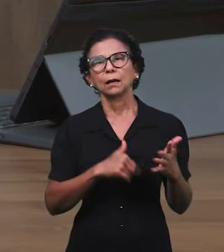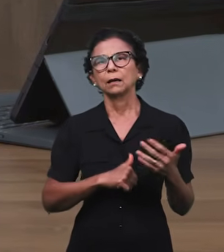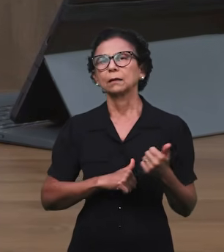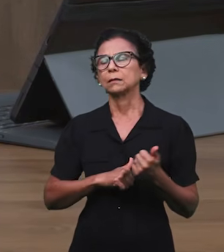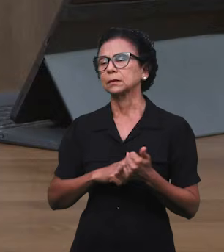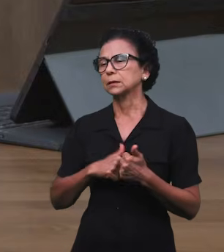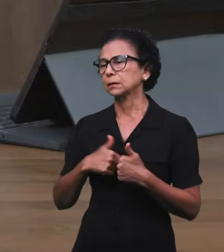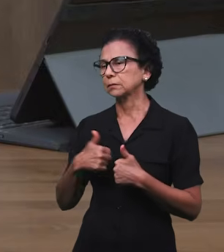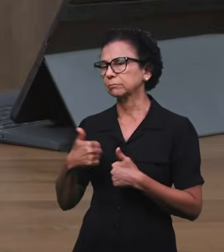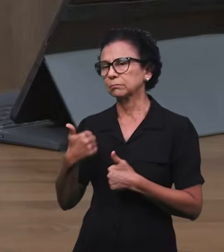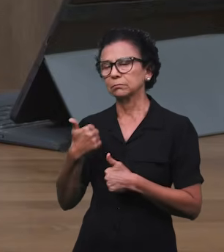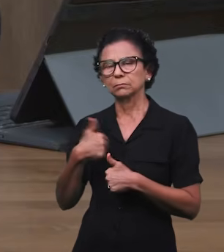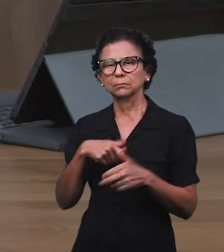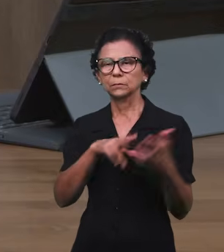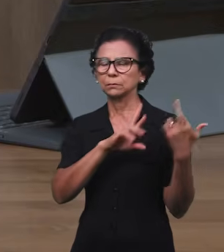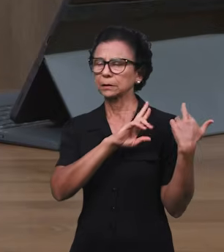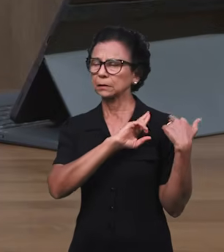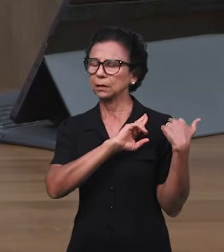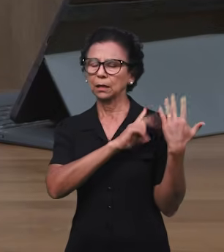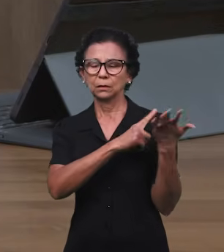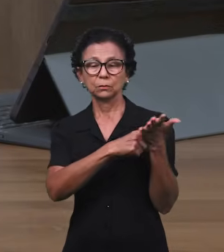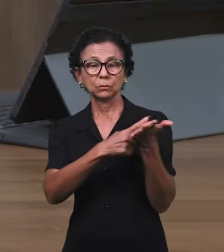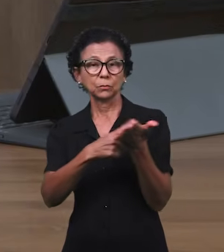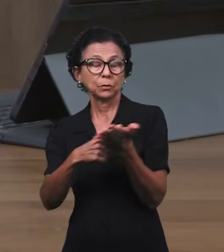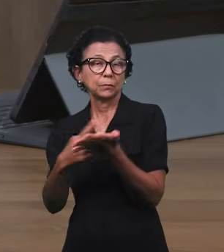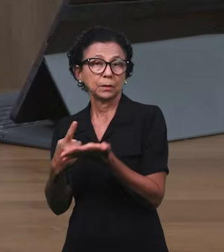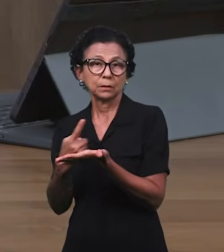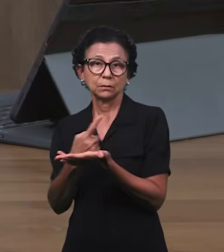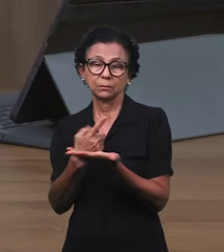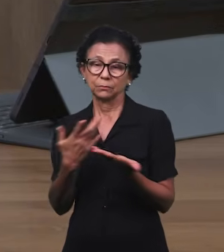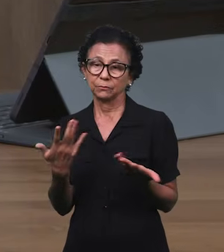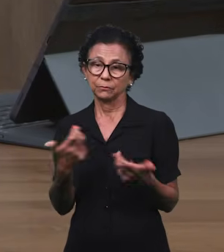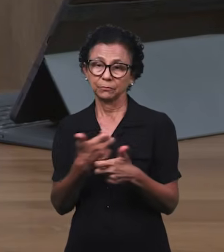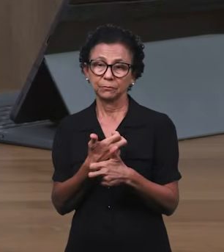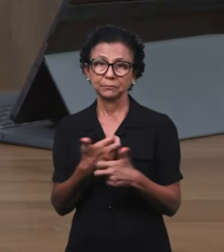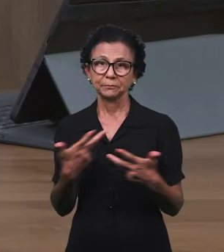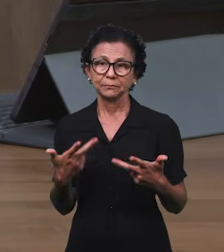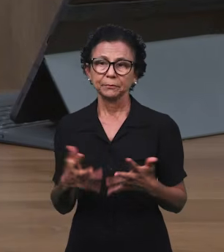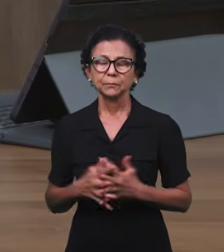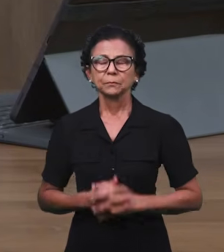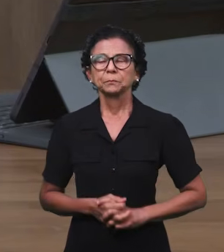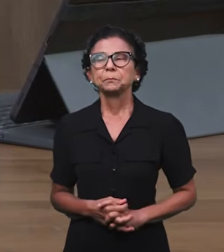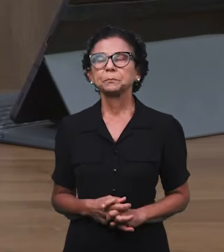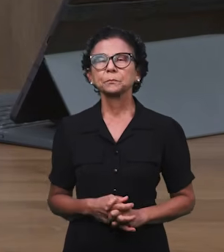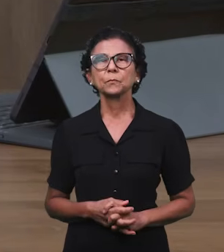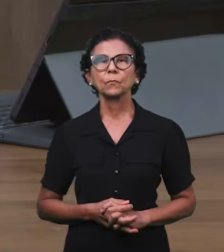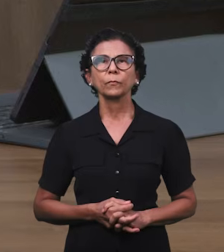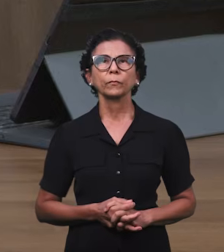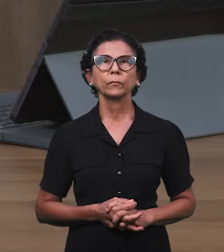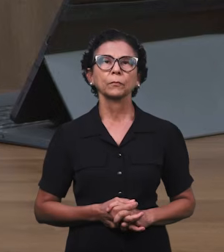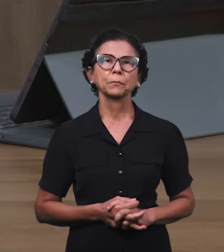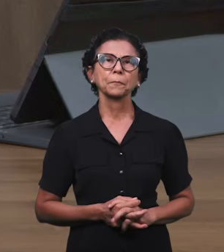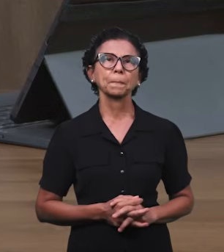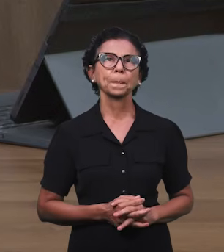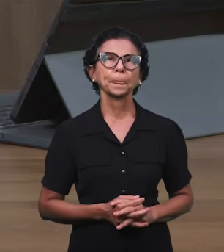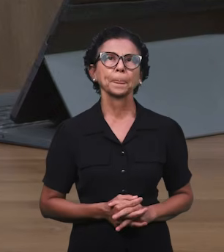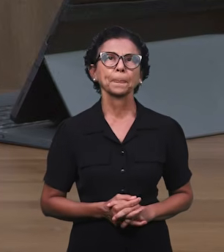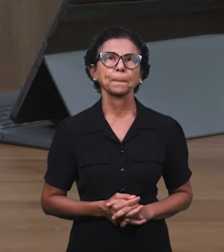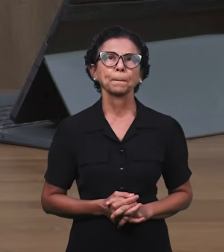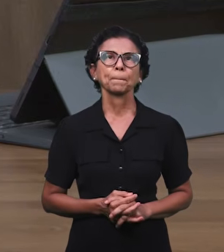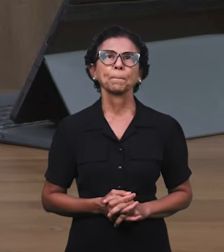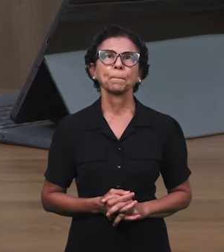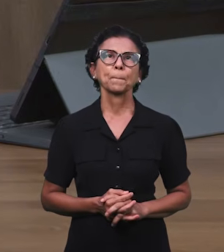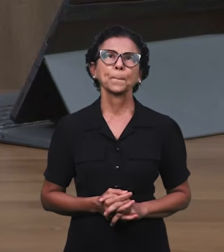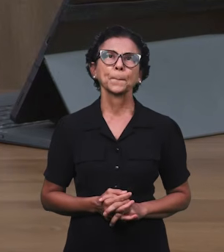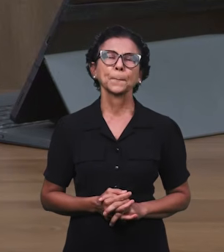lar, da igreja, as obrigações, os compromissos. E muitos deles são enfrentados